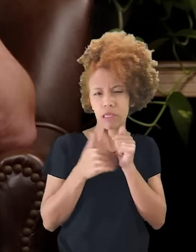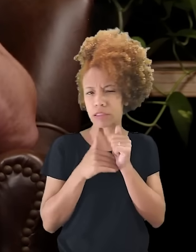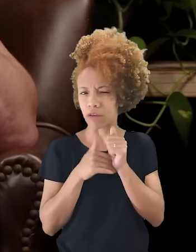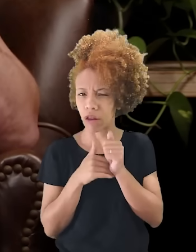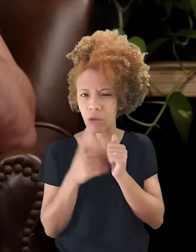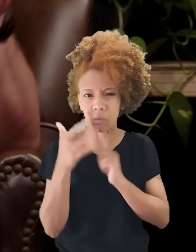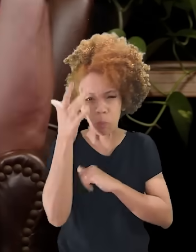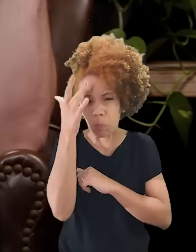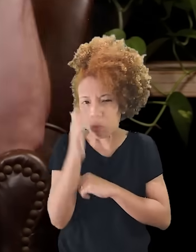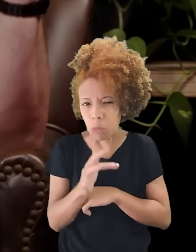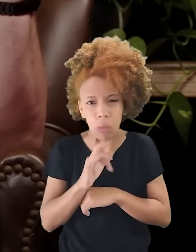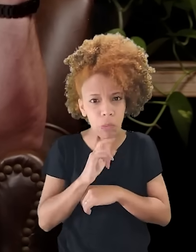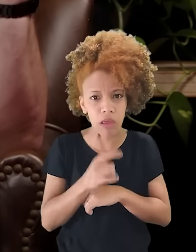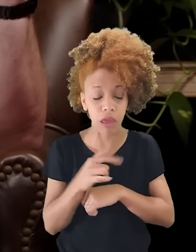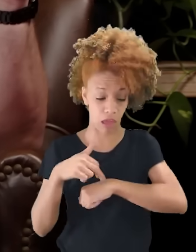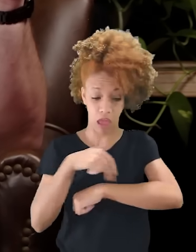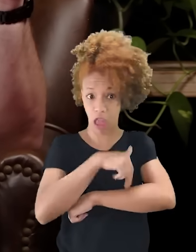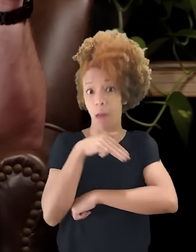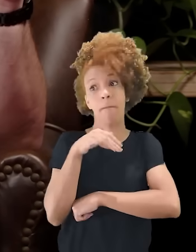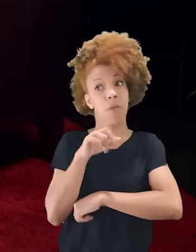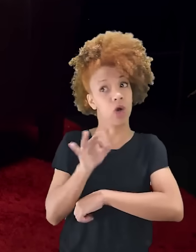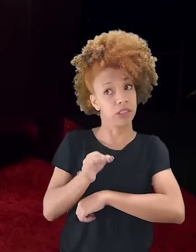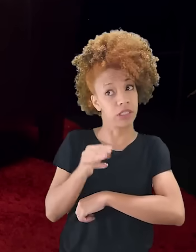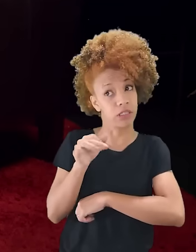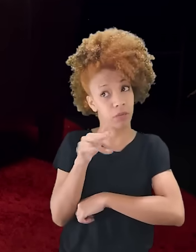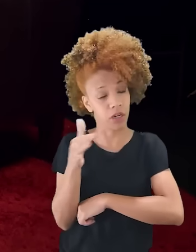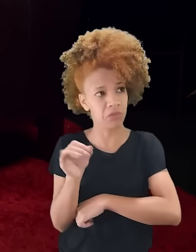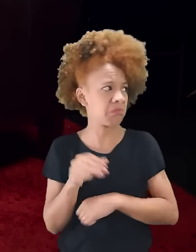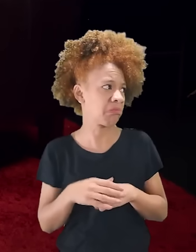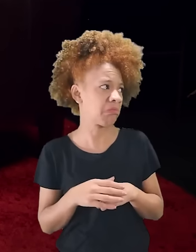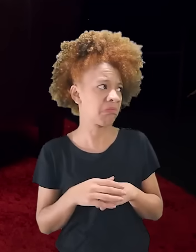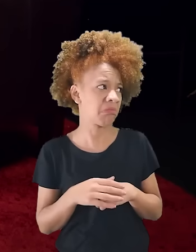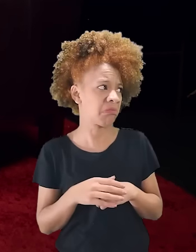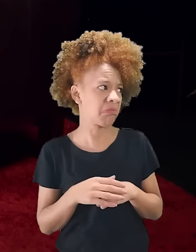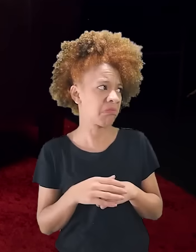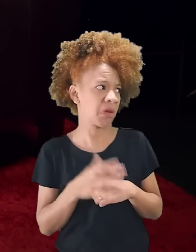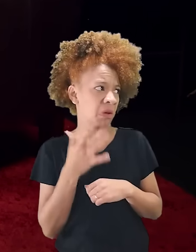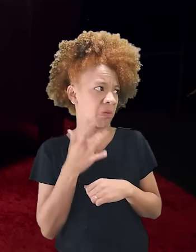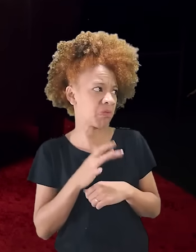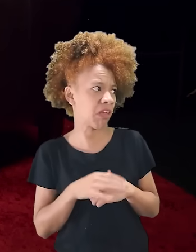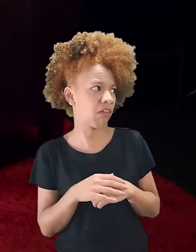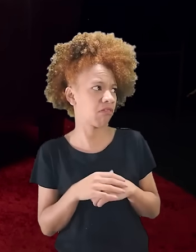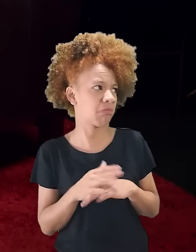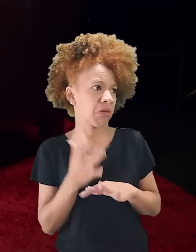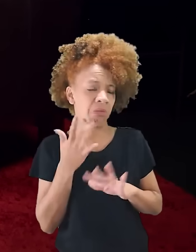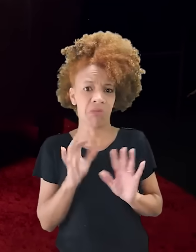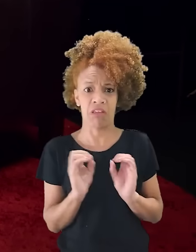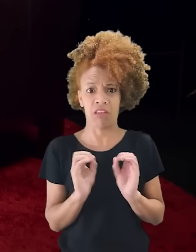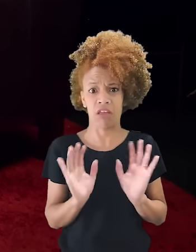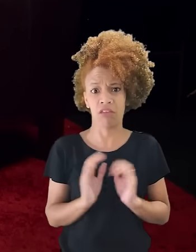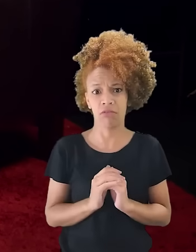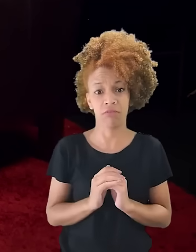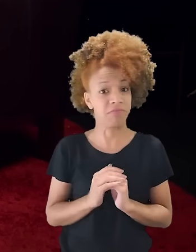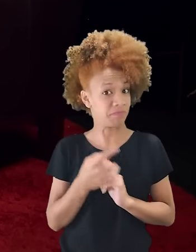ninguém faz ideia que é o mundo da moda certo Marcão eu eu nunca entrei nesse mundo Maurício sei muito você